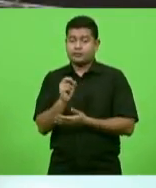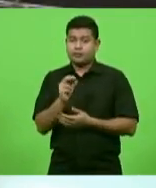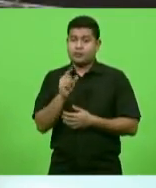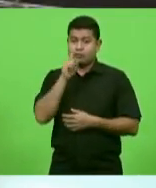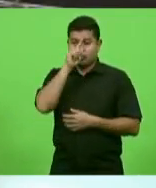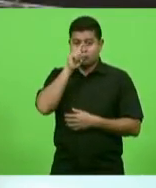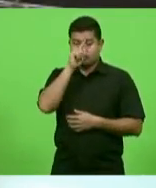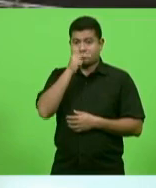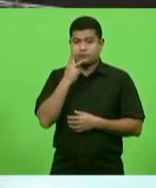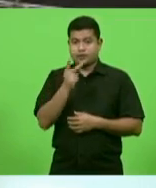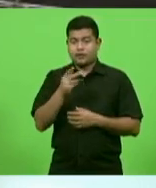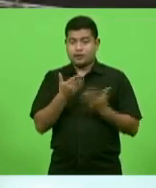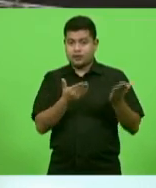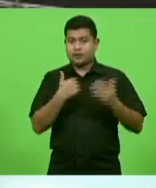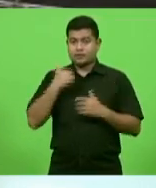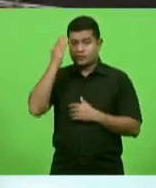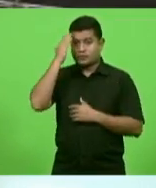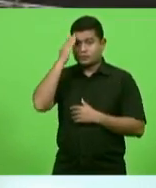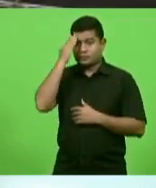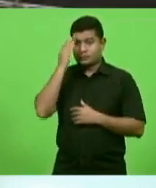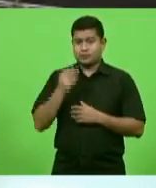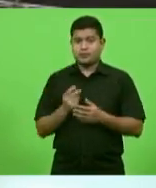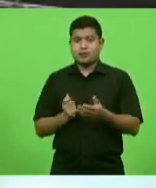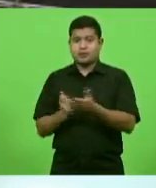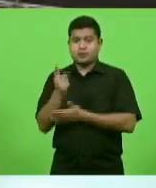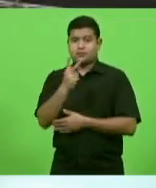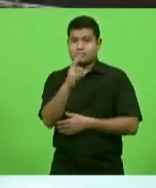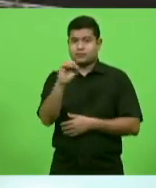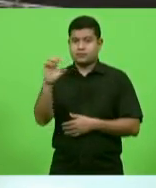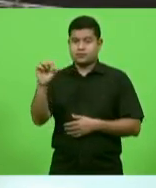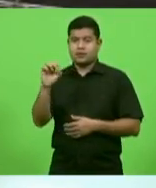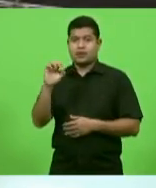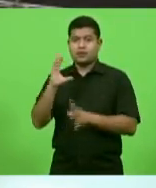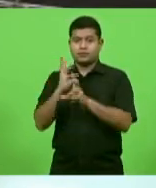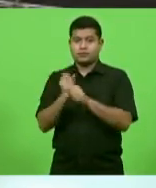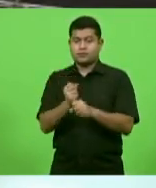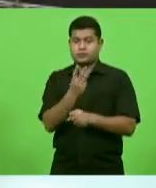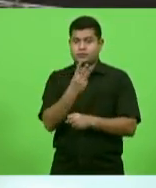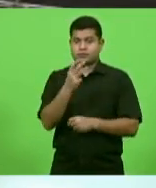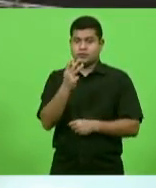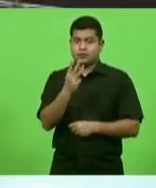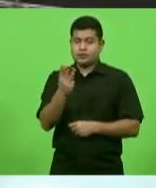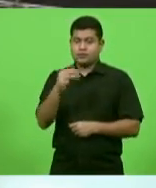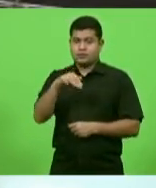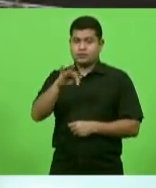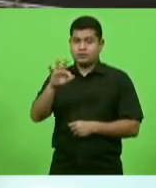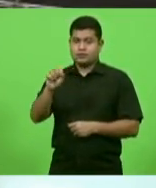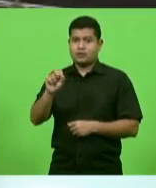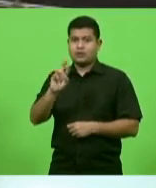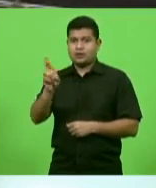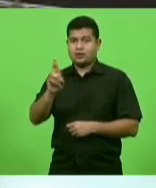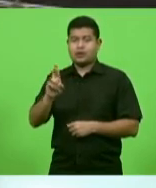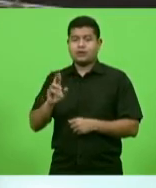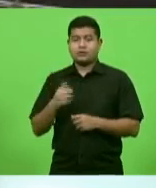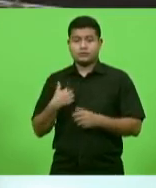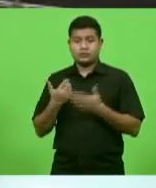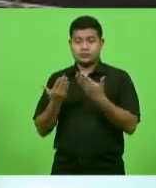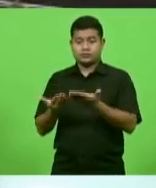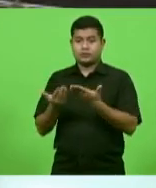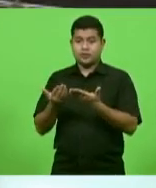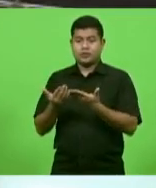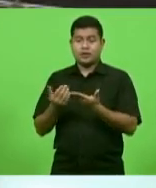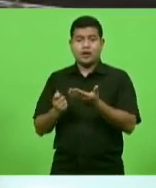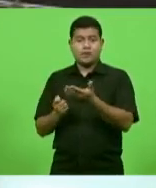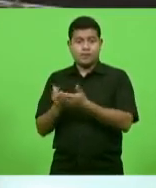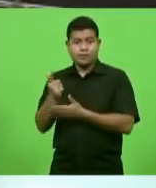motores ventiladores pulmonares é o preço total do 33 milhões de reais estava sendo realizadas